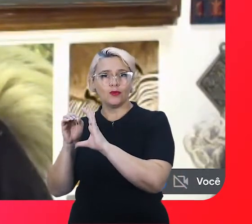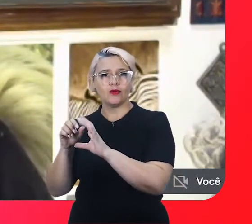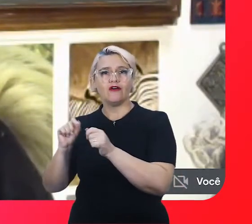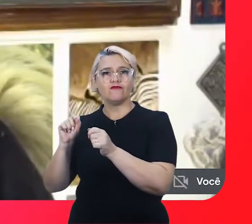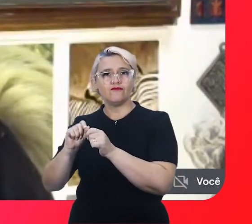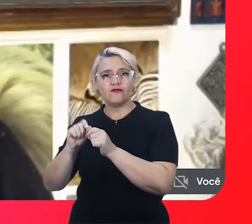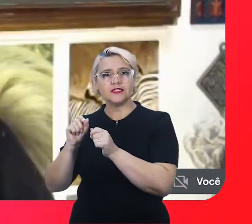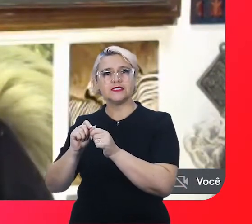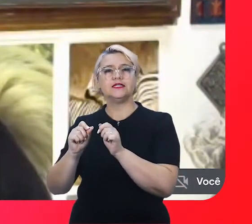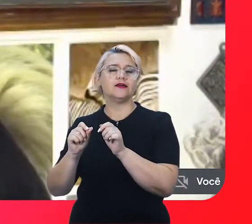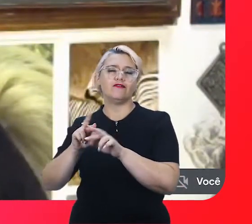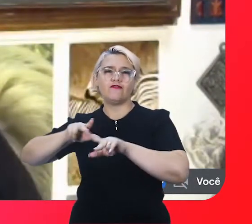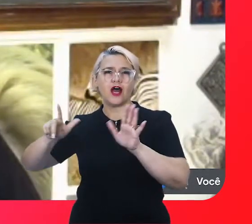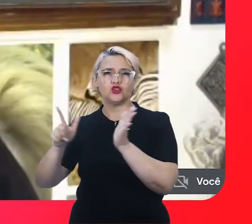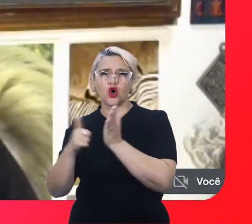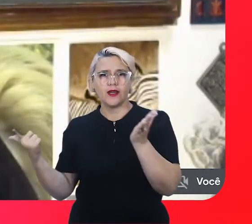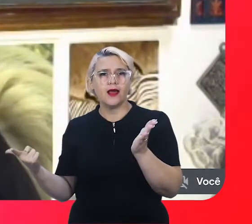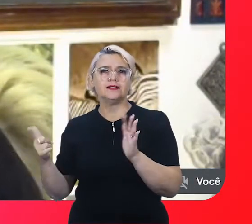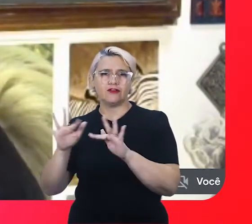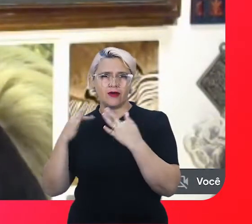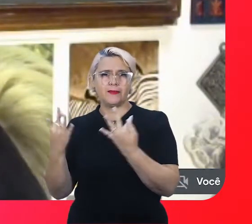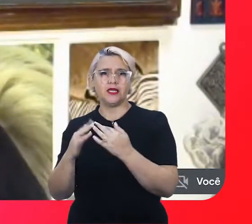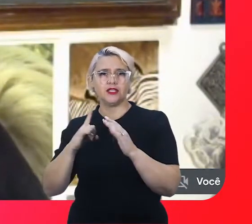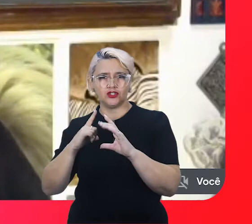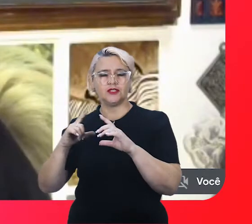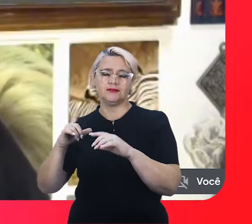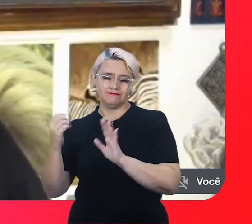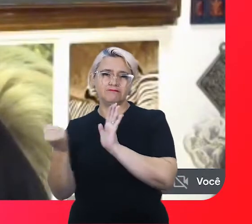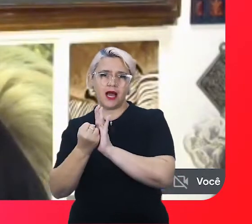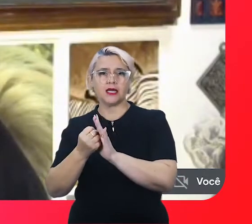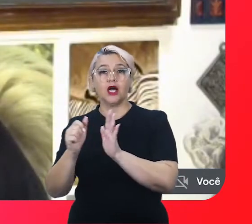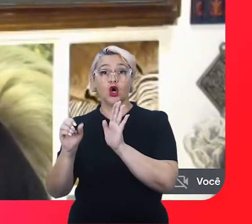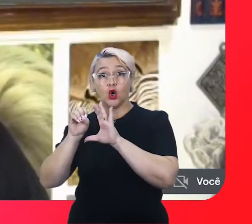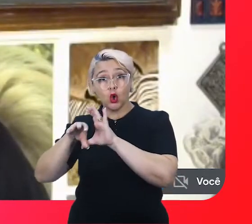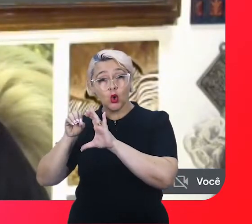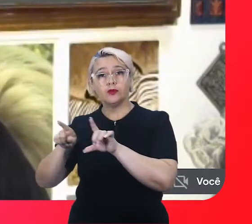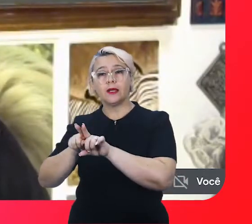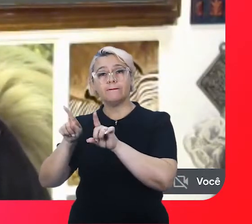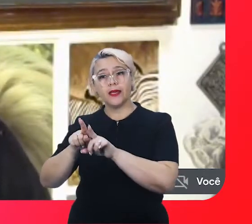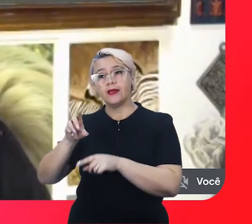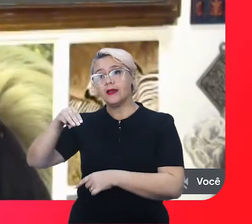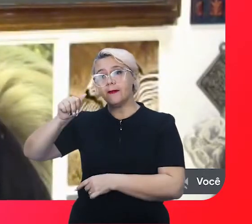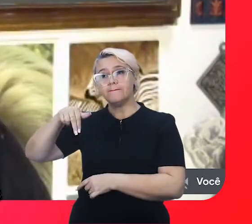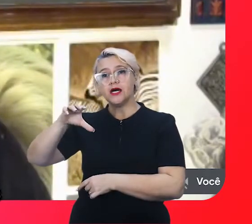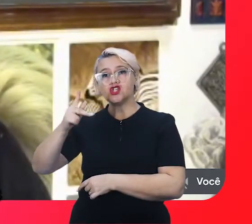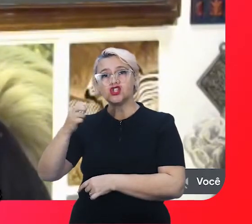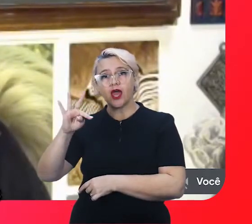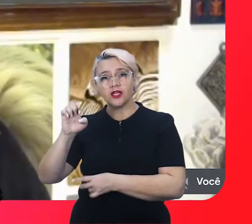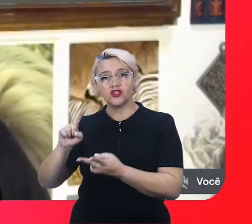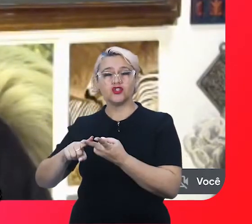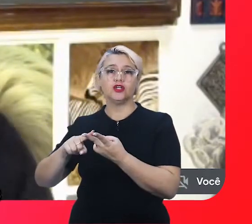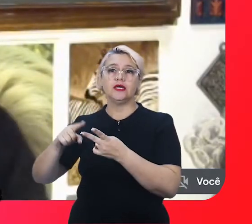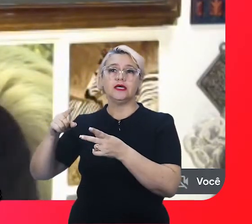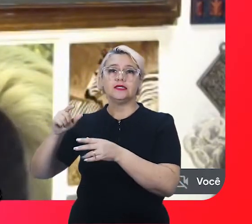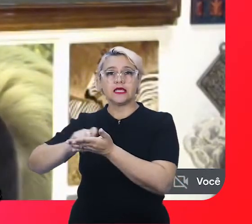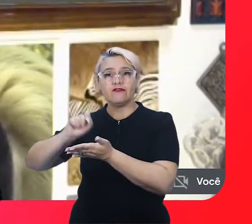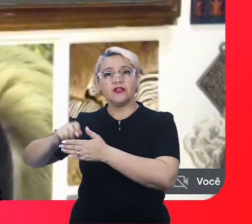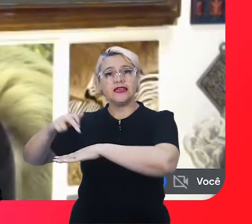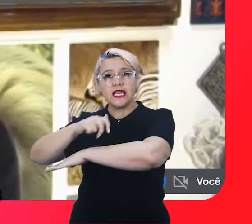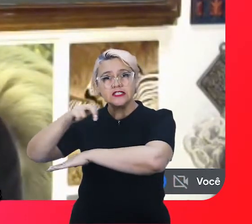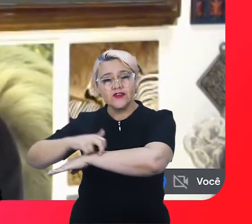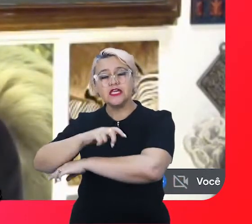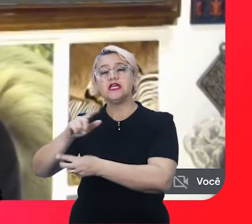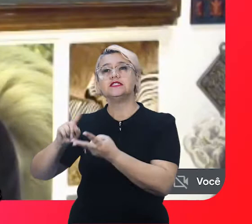várias capas daquele jornal da família que tinha o Globo, escrevia para Manchete, escrevia para Desfile, escrevia para a